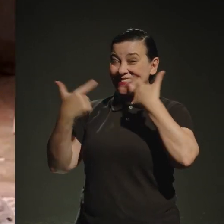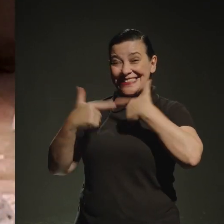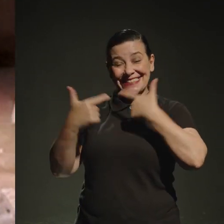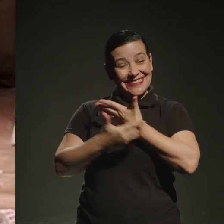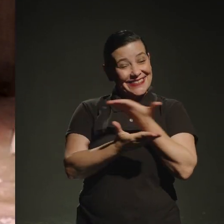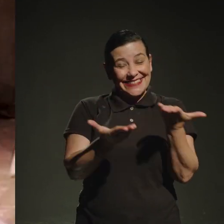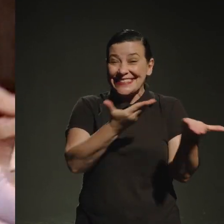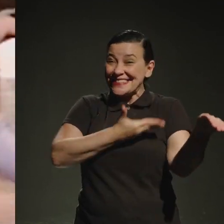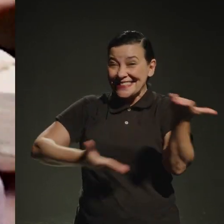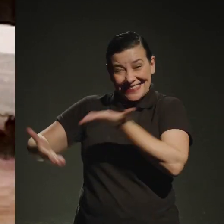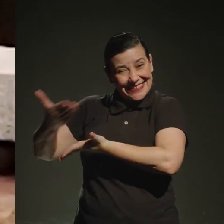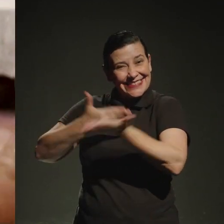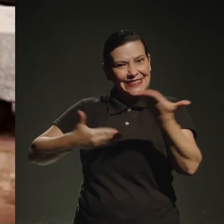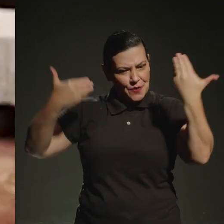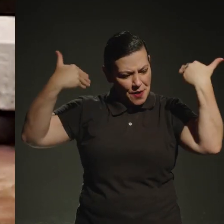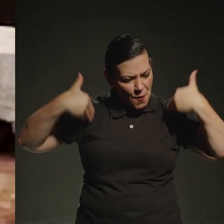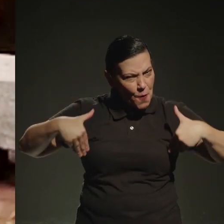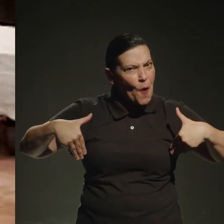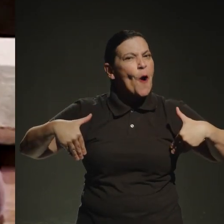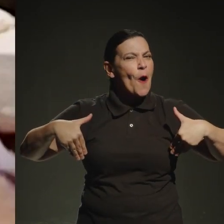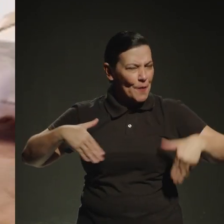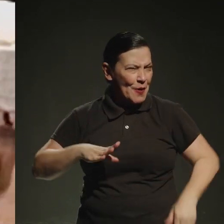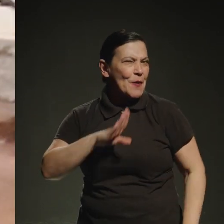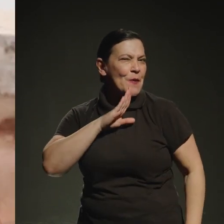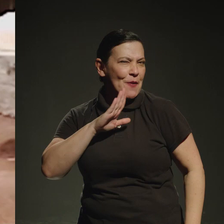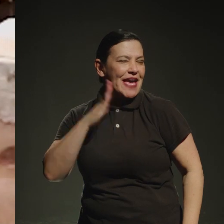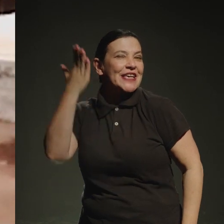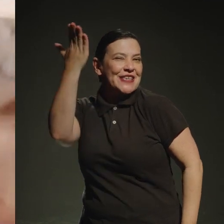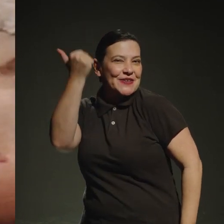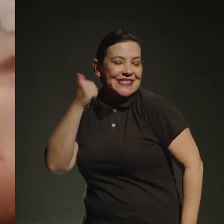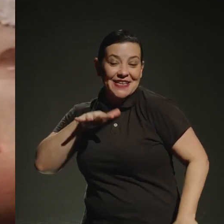fazer gestos dramáticos, divertidos,